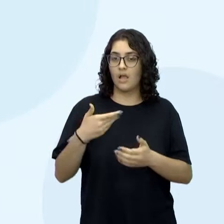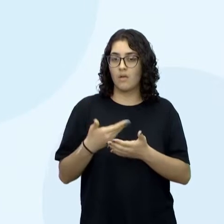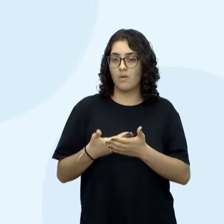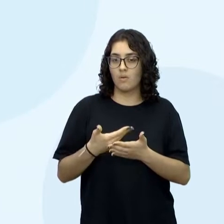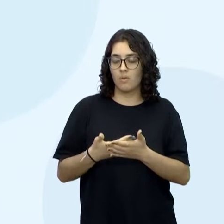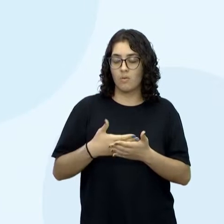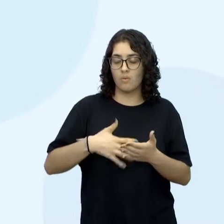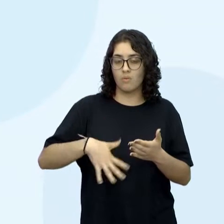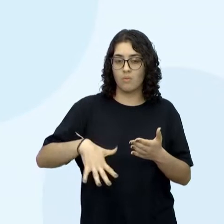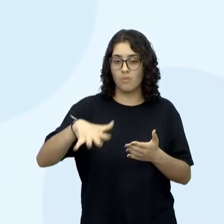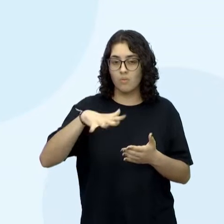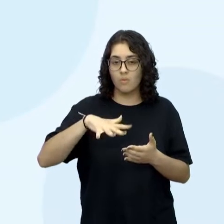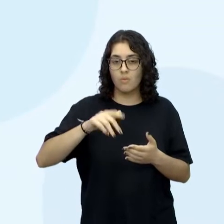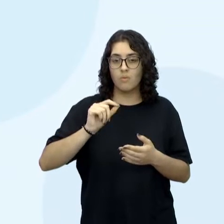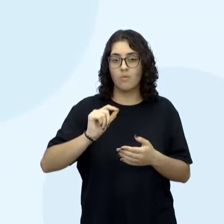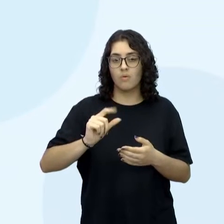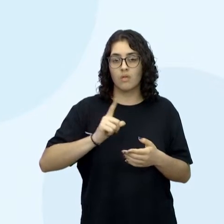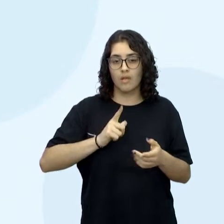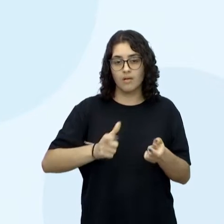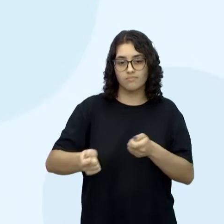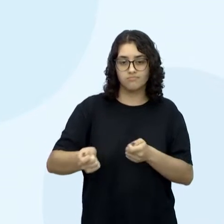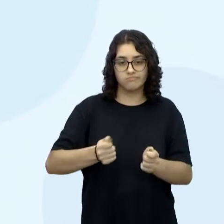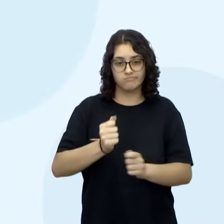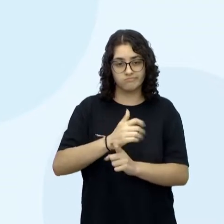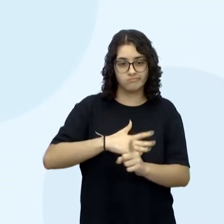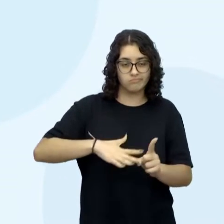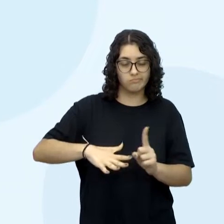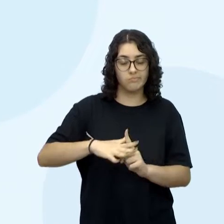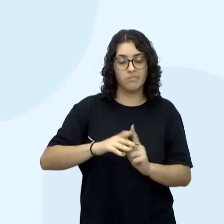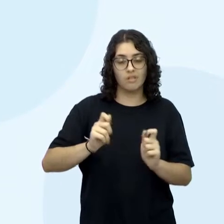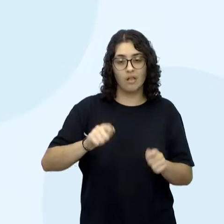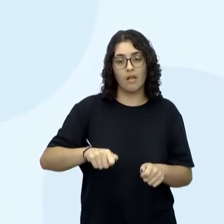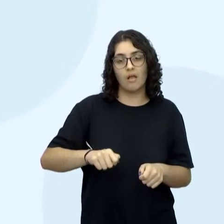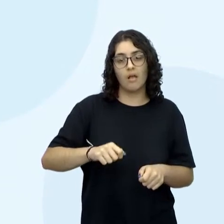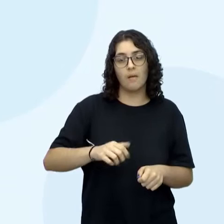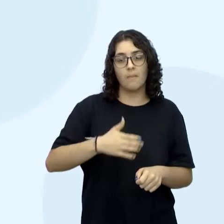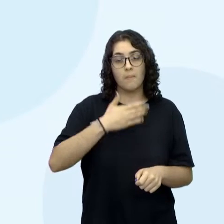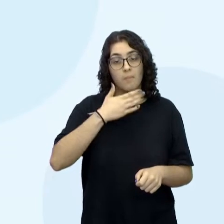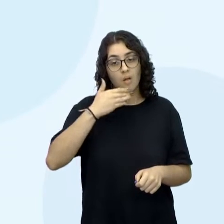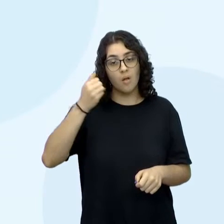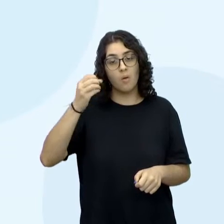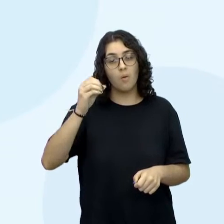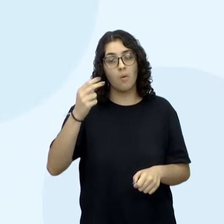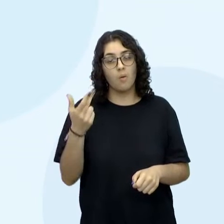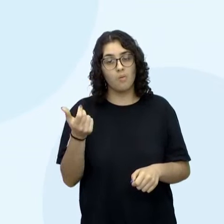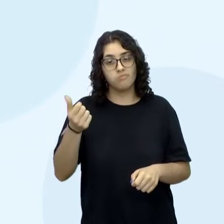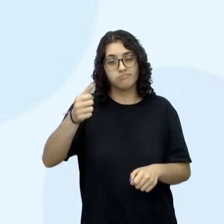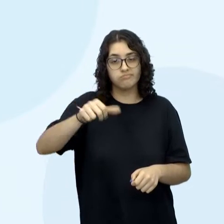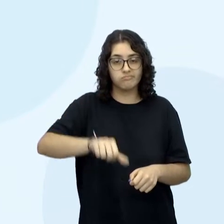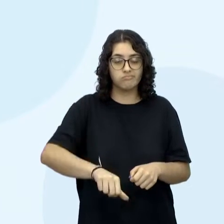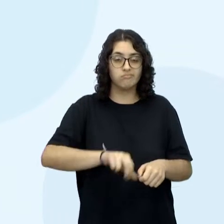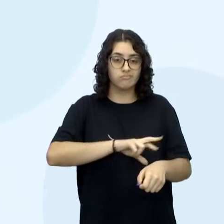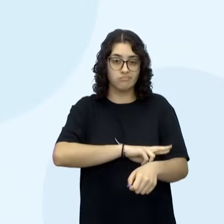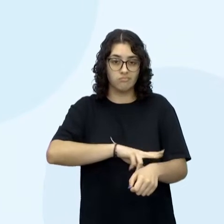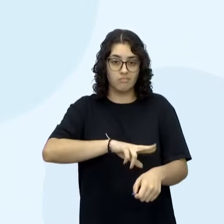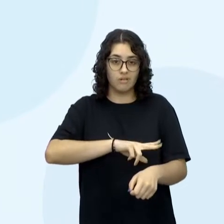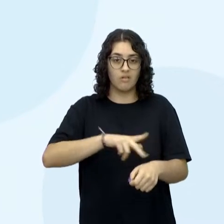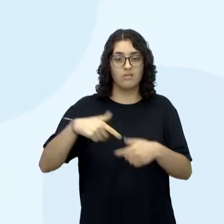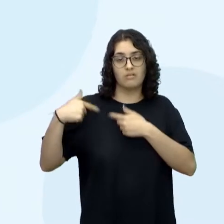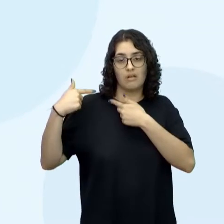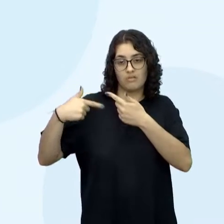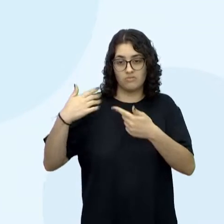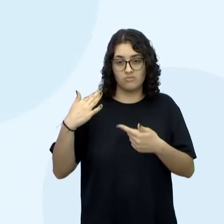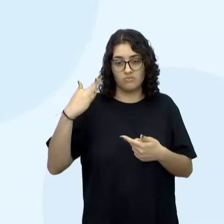dos agentes sob controle social que podem melhorar ou empobrecer as qualidades raciais das futuras